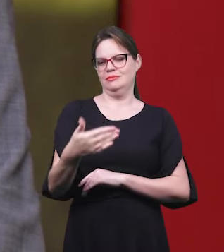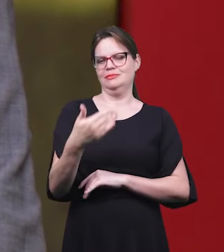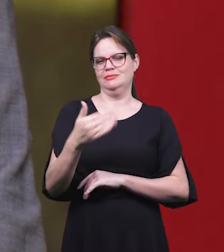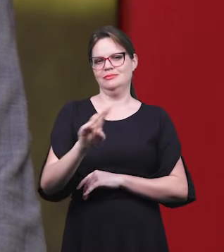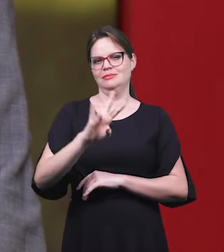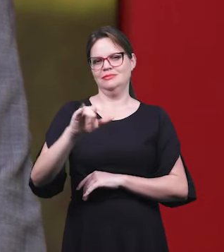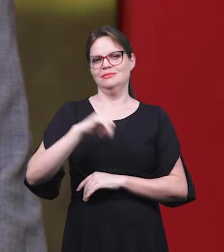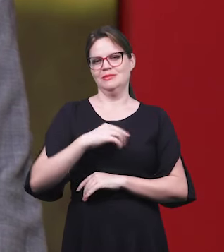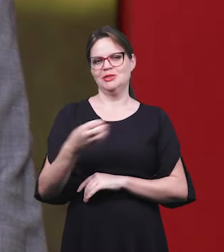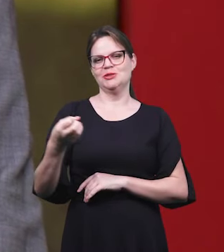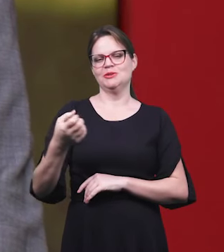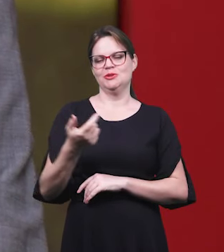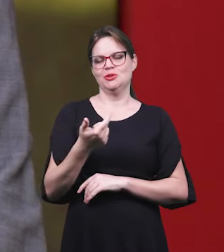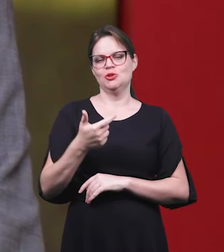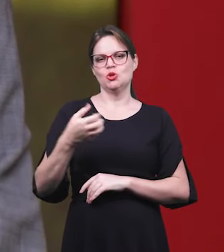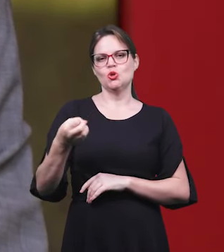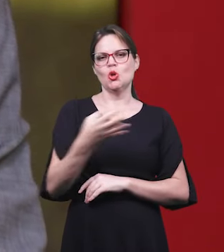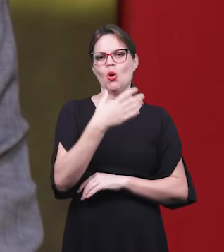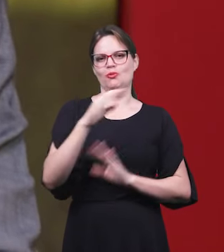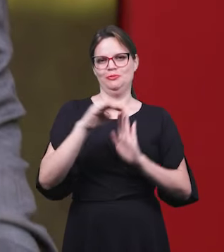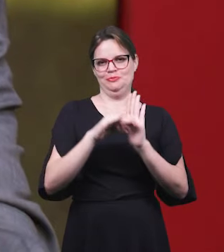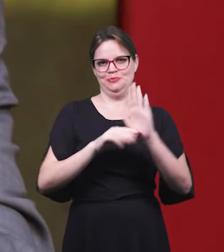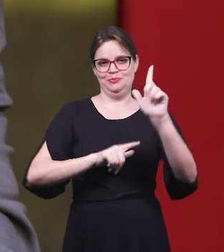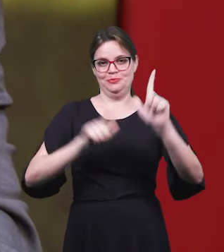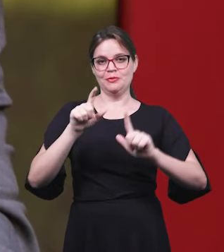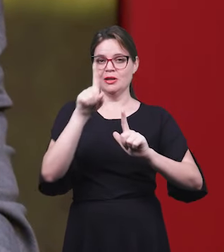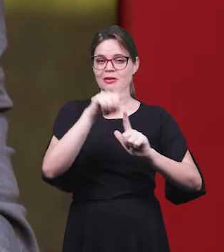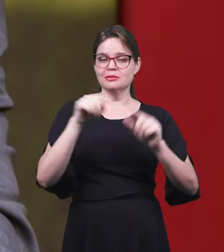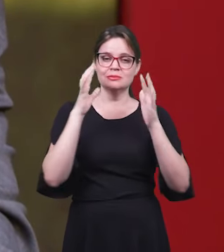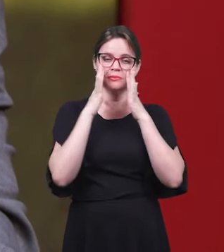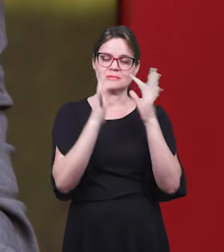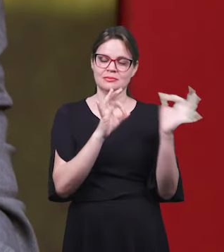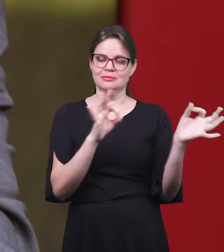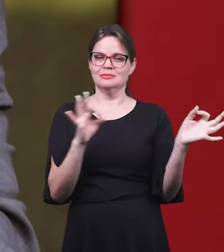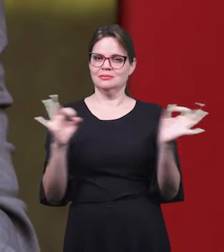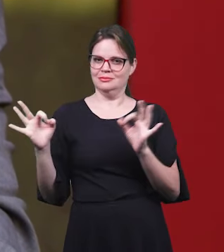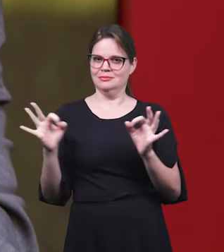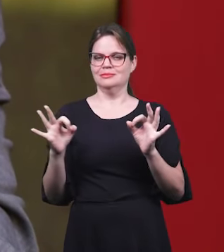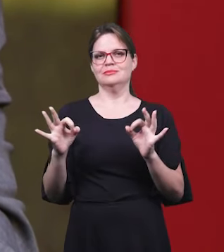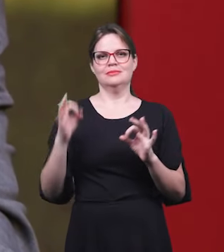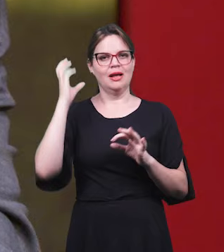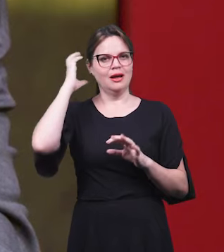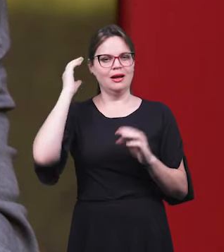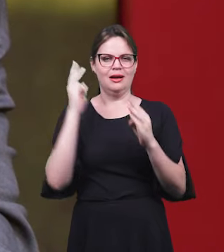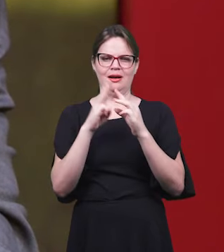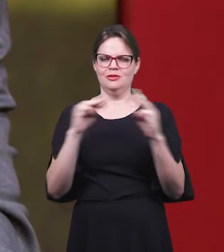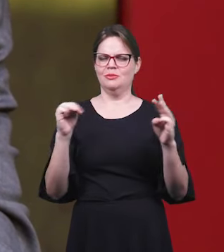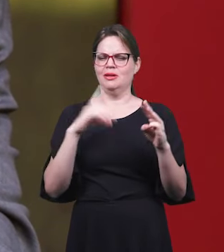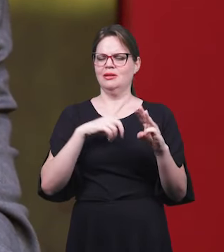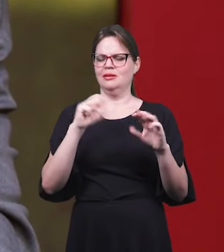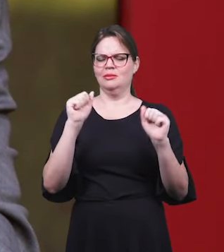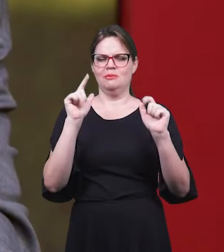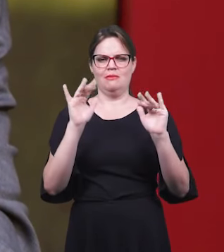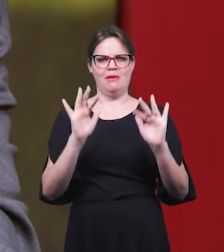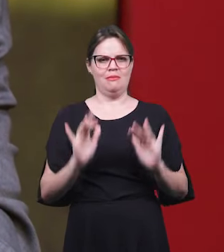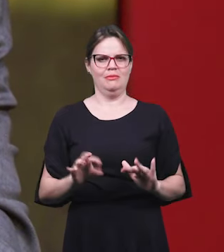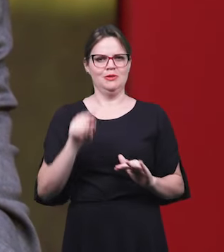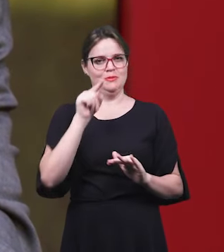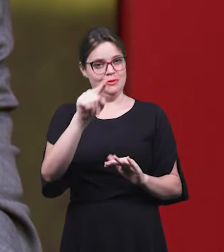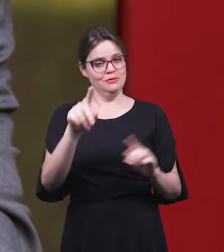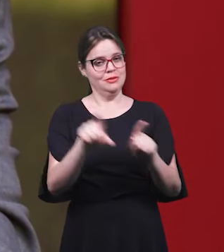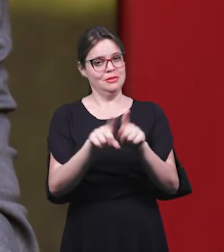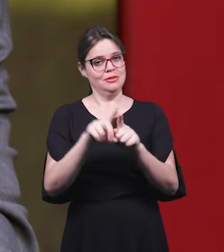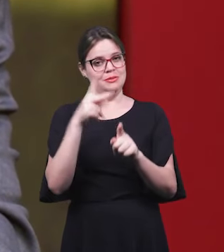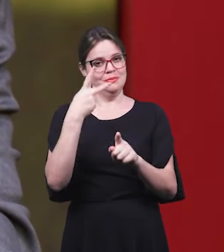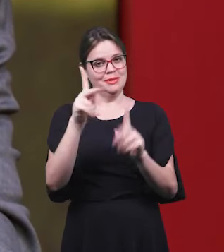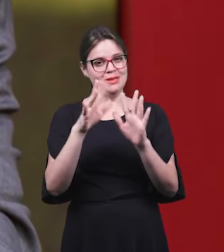em breve nós teremos outro programa e pedimos que você esteja assistindo a Rádio Manaim. Há uma bênção para